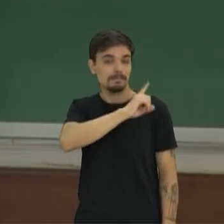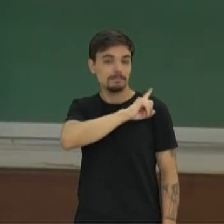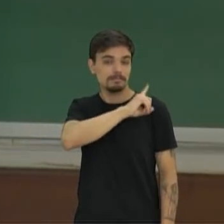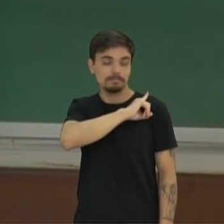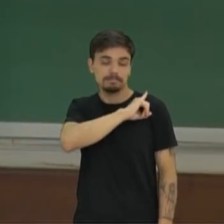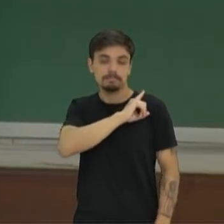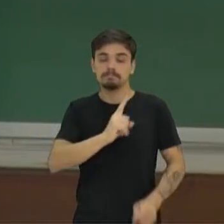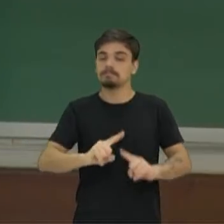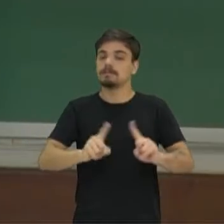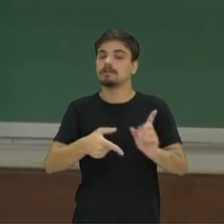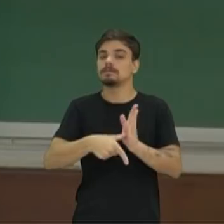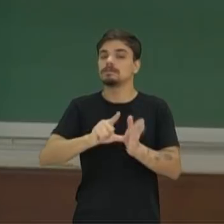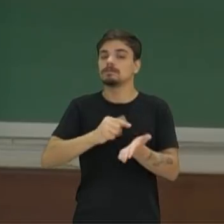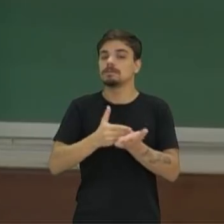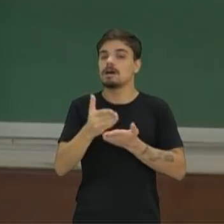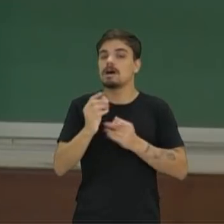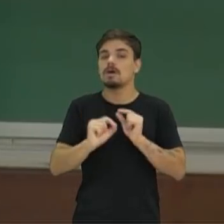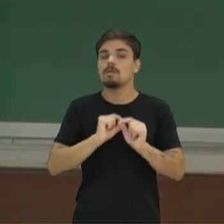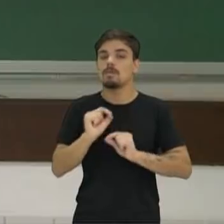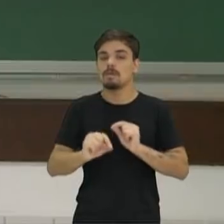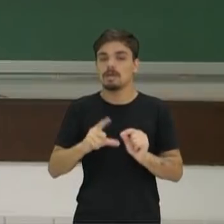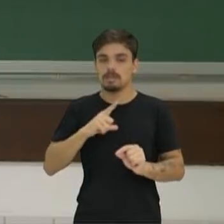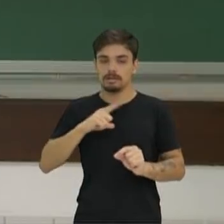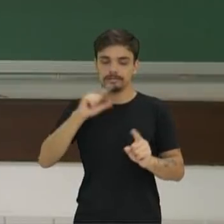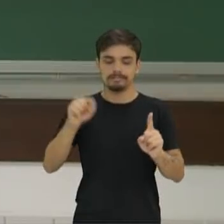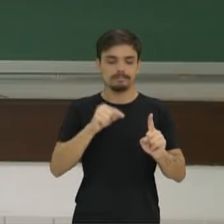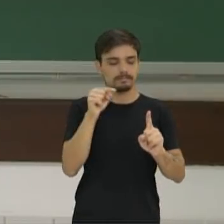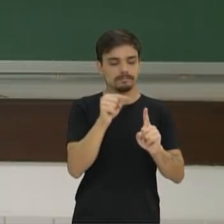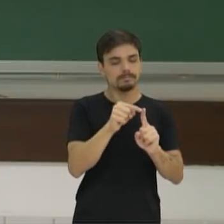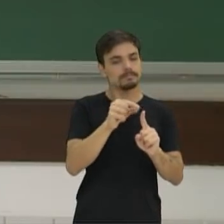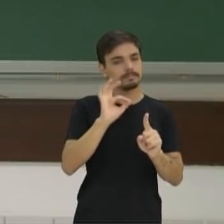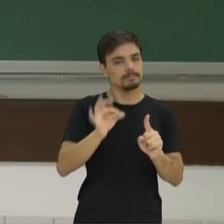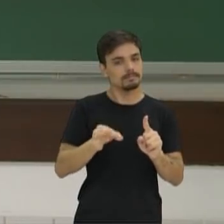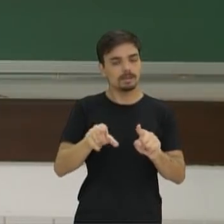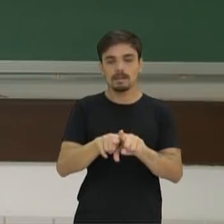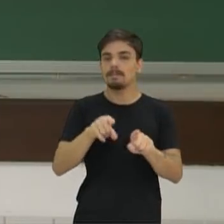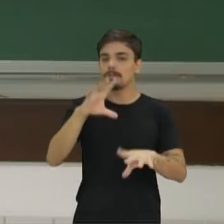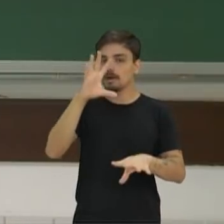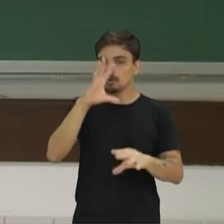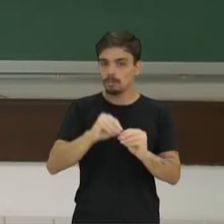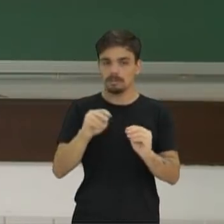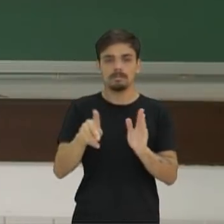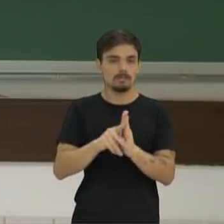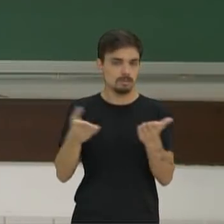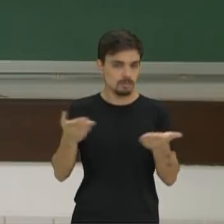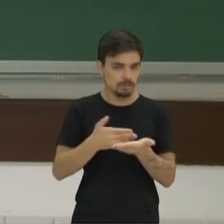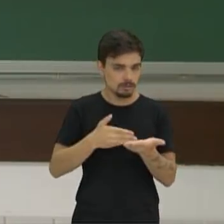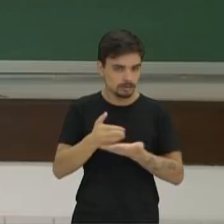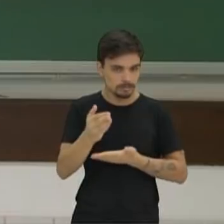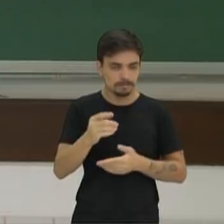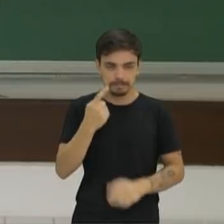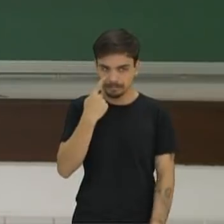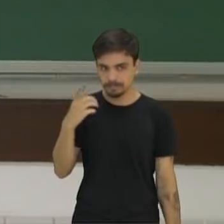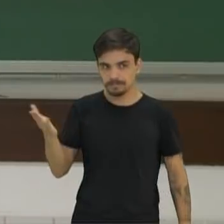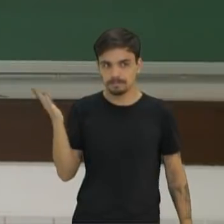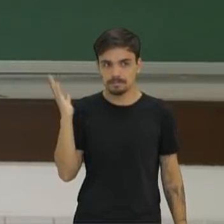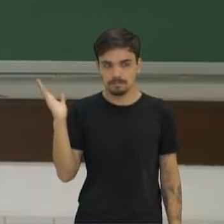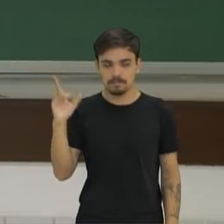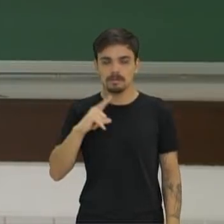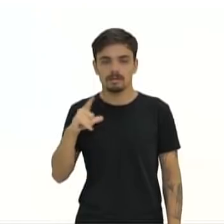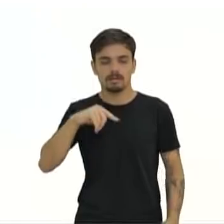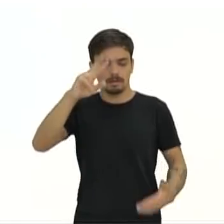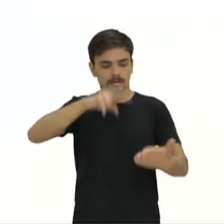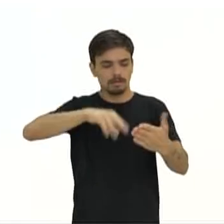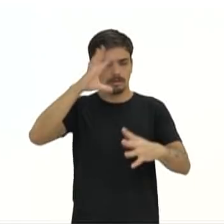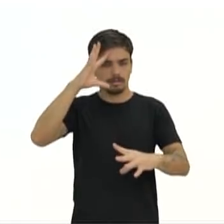série. Antes de nós iniciarmos a aula, nós vamos ver os nossos objetivos a serem cumpridos no dia de hoje. Olhem só. Nós vamos